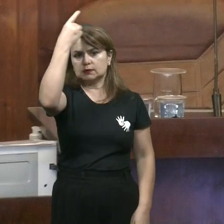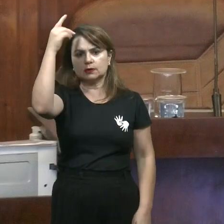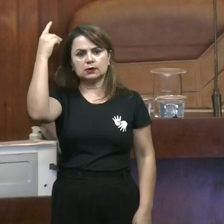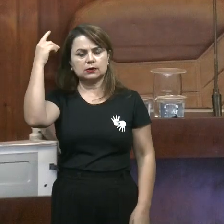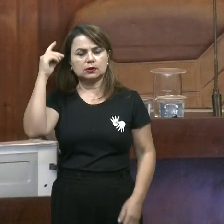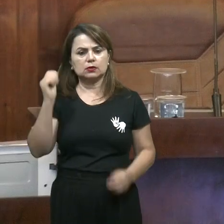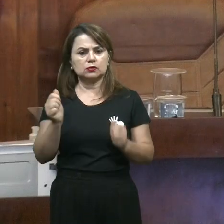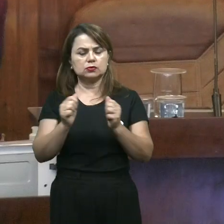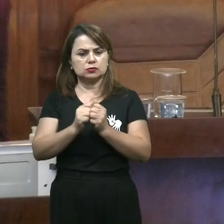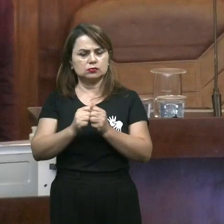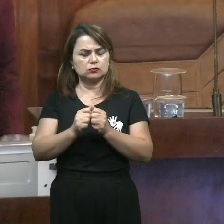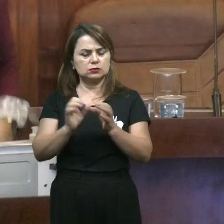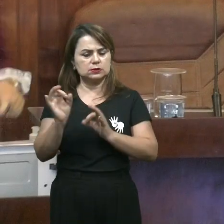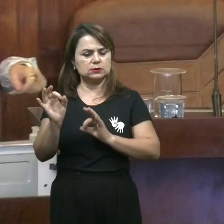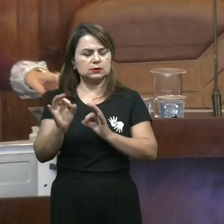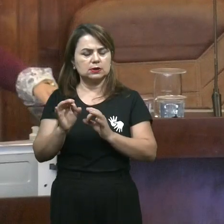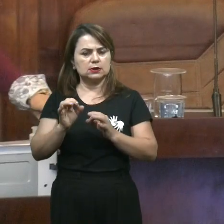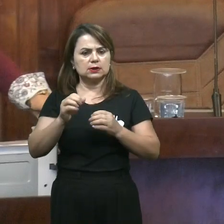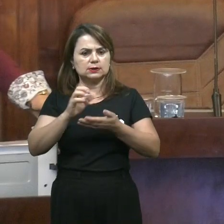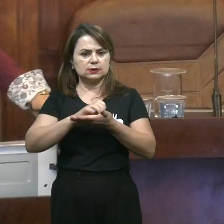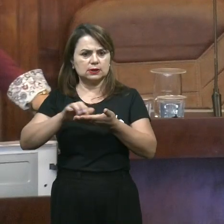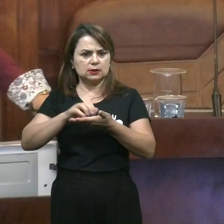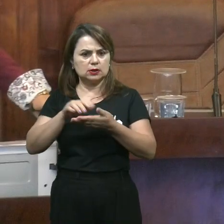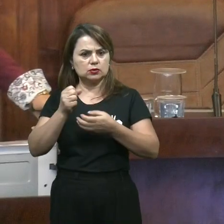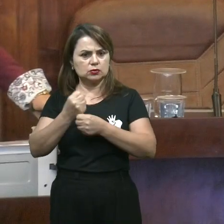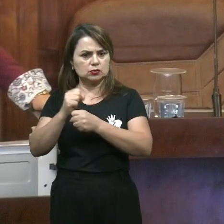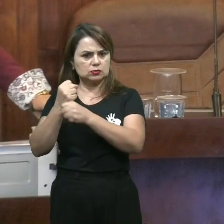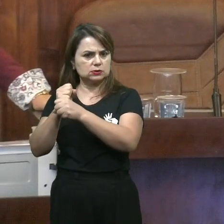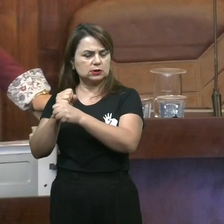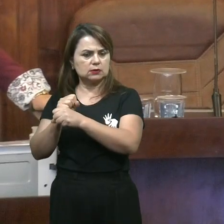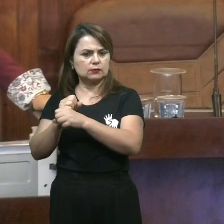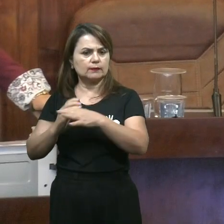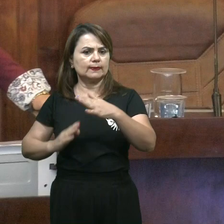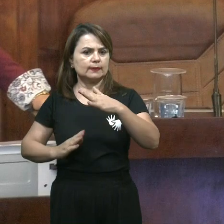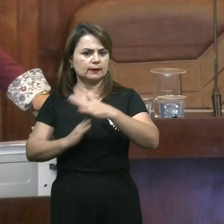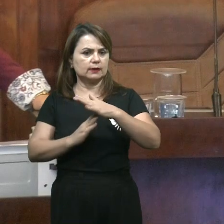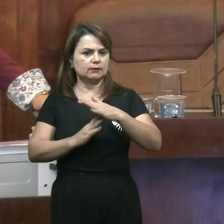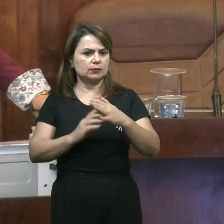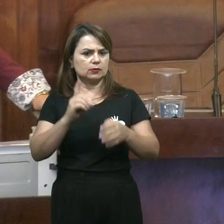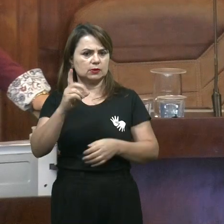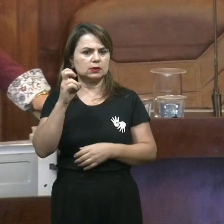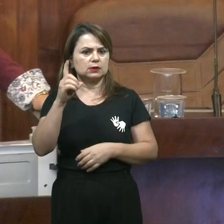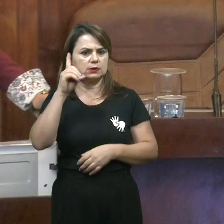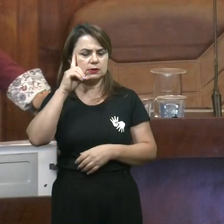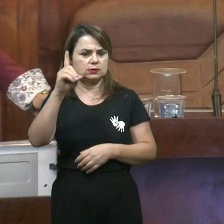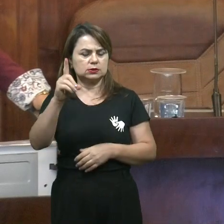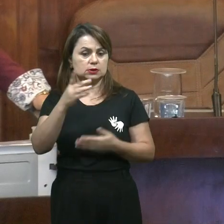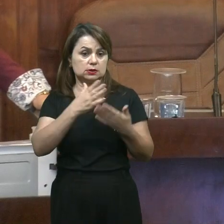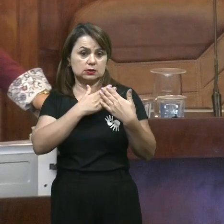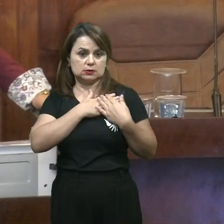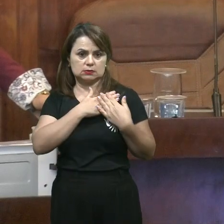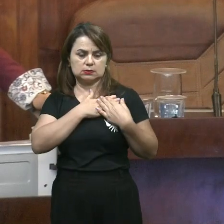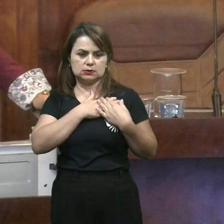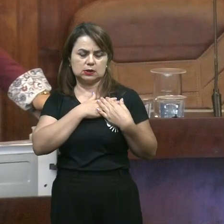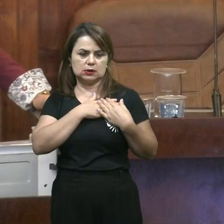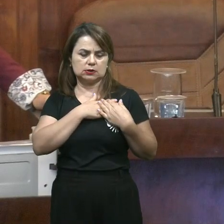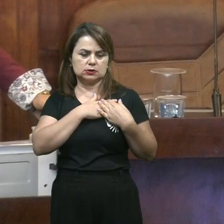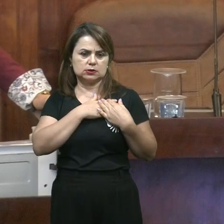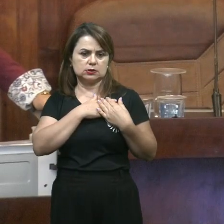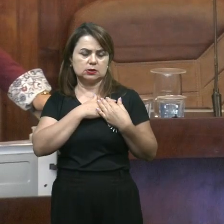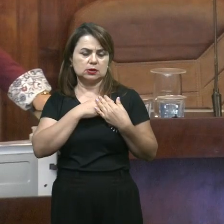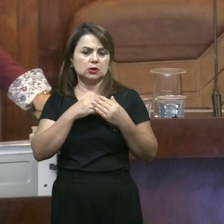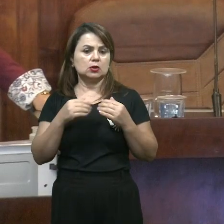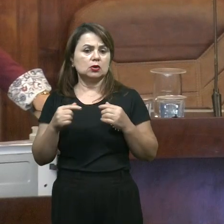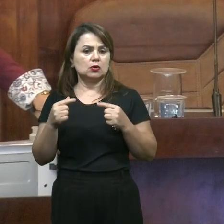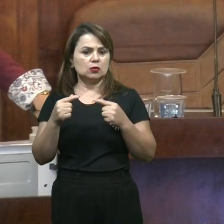secretário municipal de obras, que forneça, num prazo regimental de 15 dias, sobre pena de responsabilidade do artigo, de